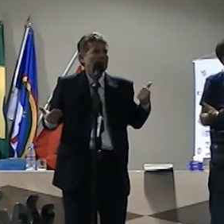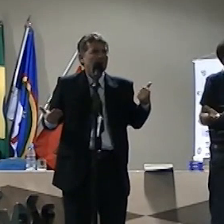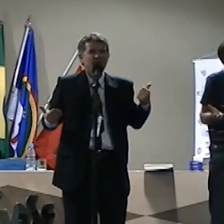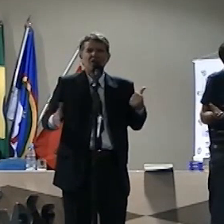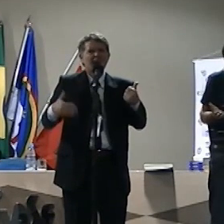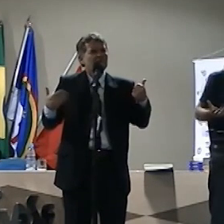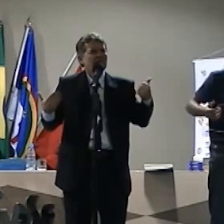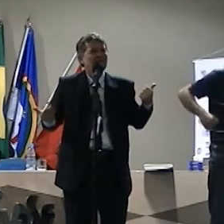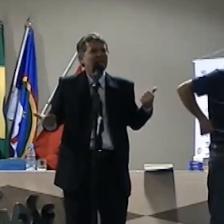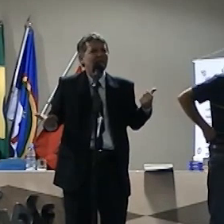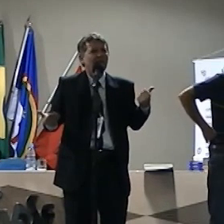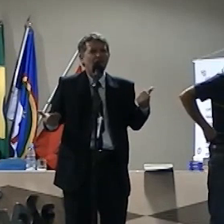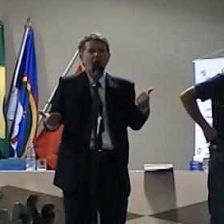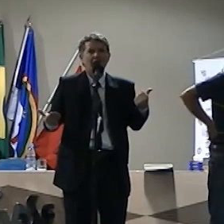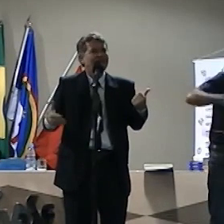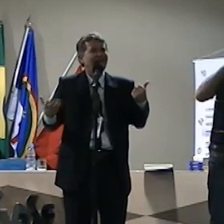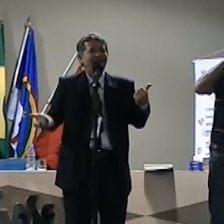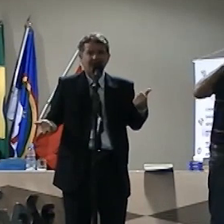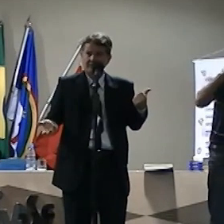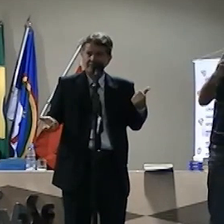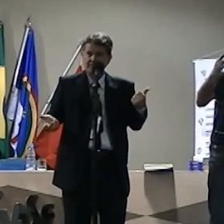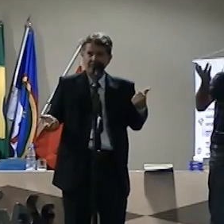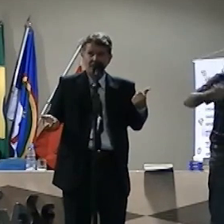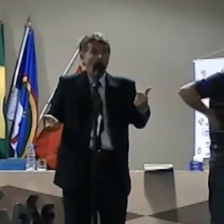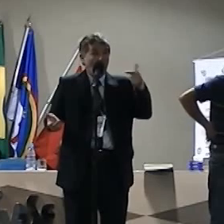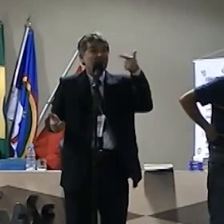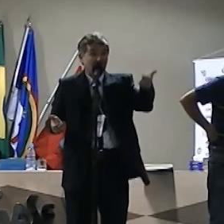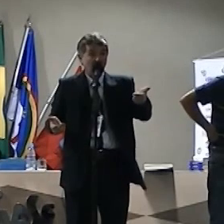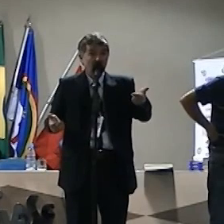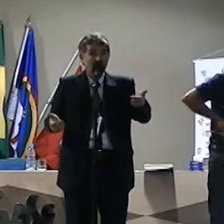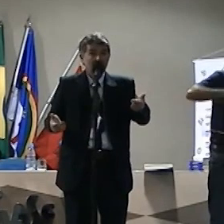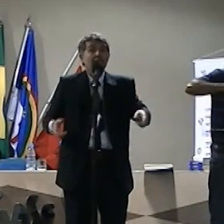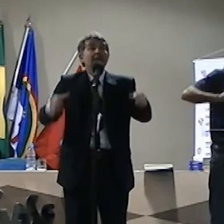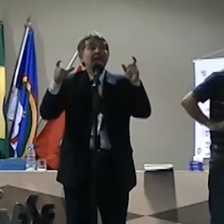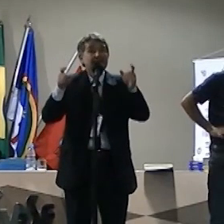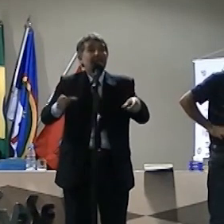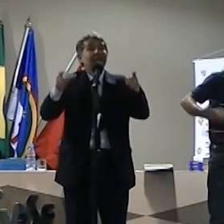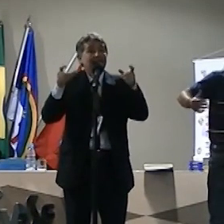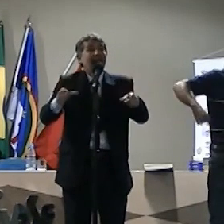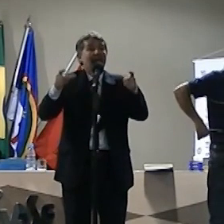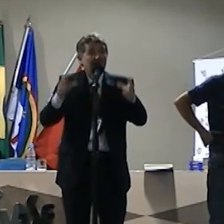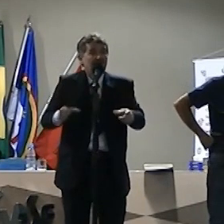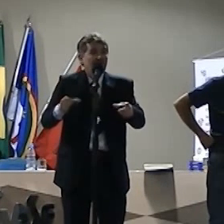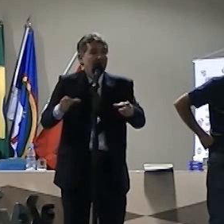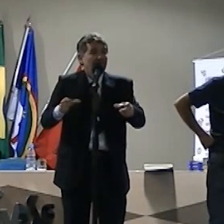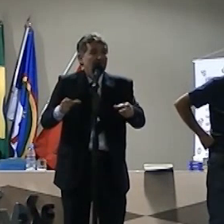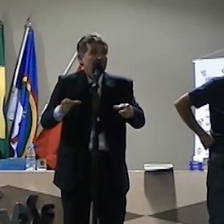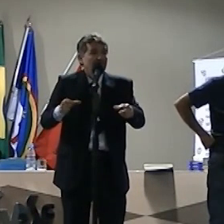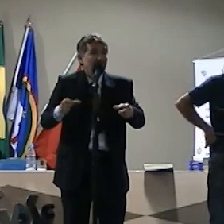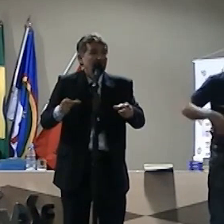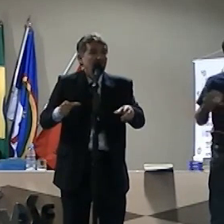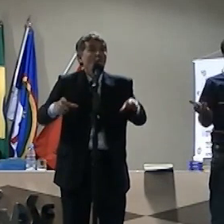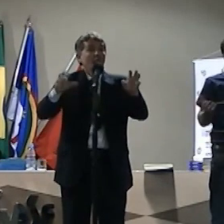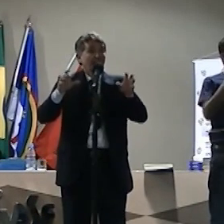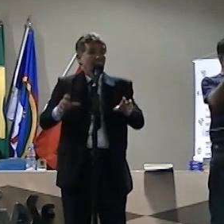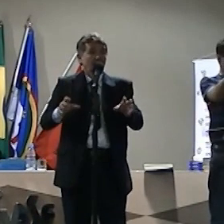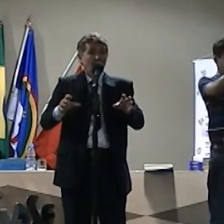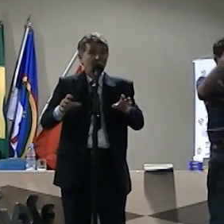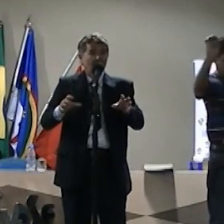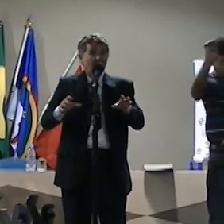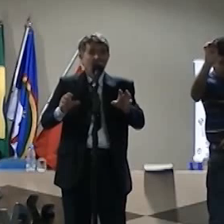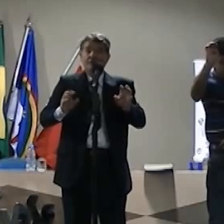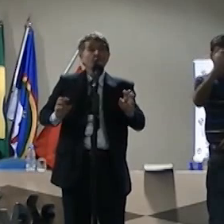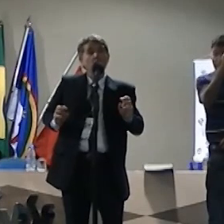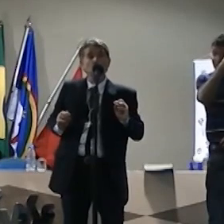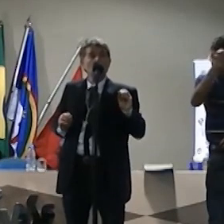desrespeito, isso é irresponsabilidade profissional. Cadê a ética? Ou então, na sala de AE, os